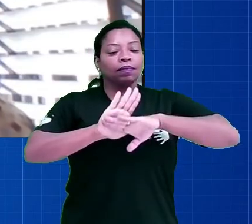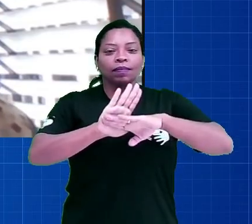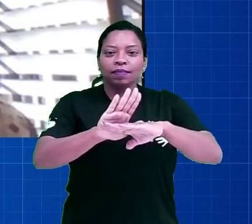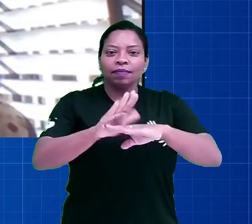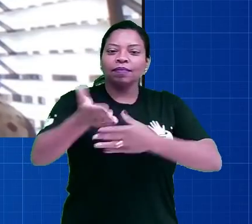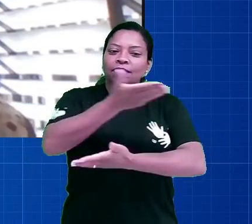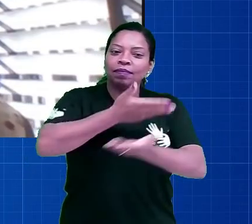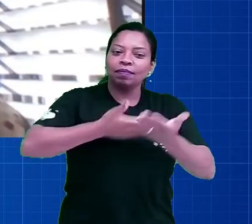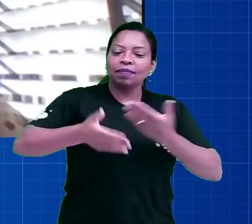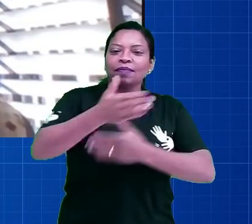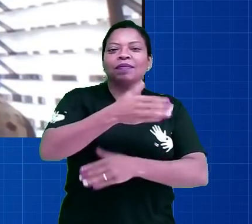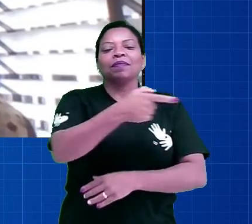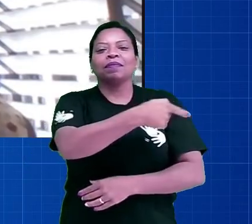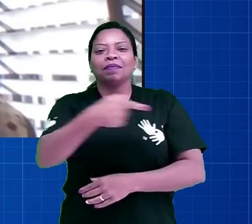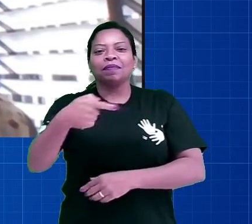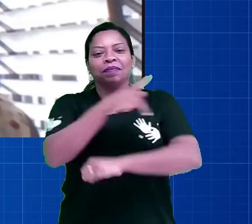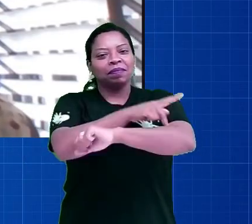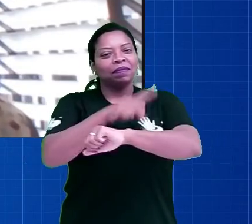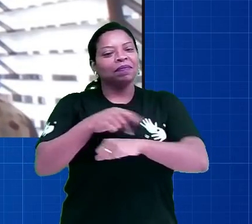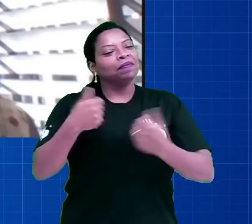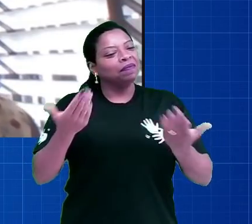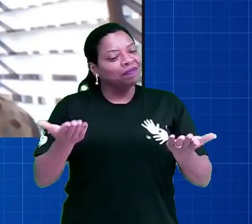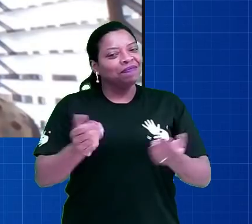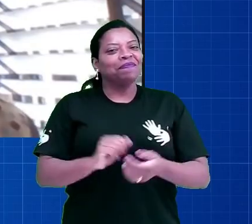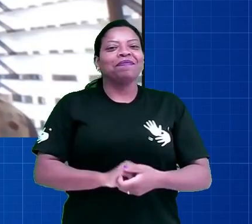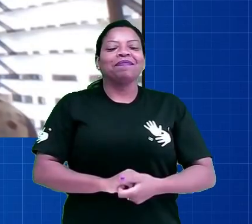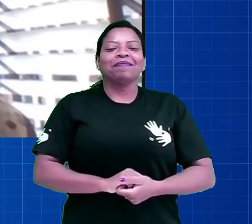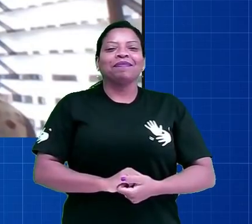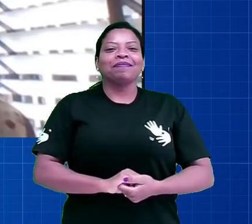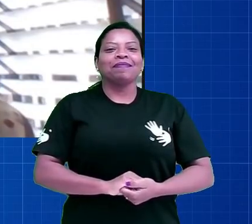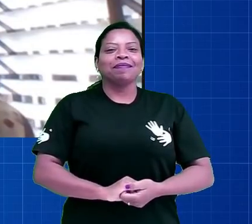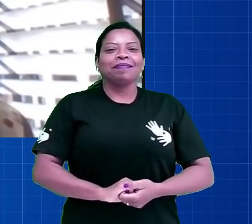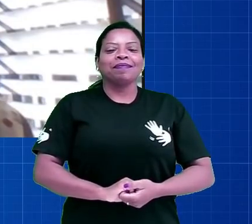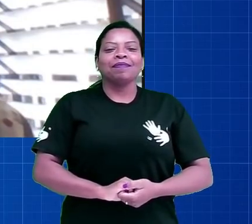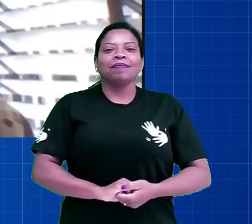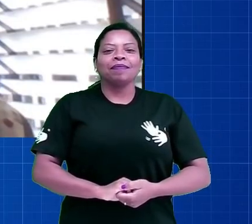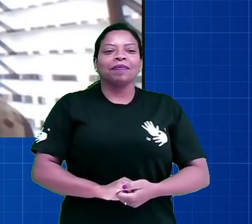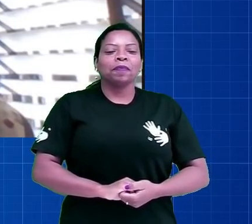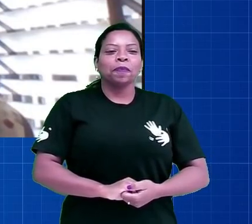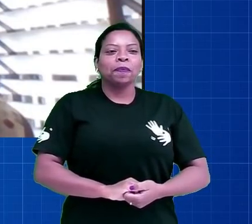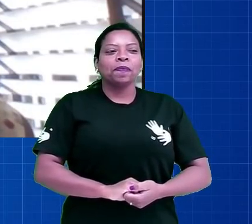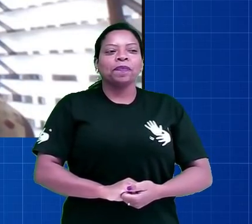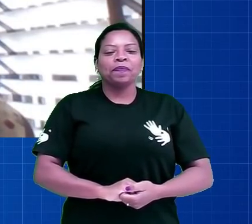estar participando e, quiçá, colaborando com essa importante semana pedagógica. É isso, Kelly.